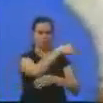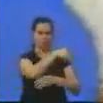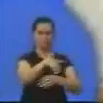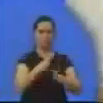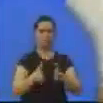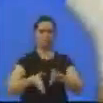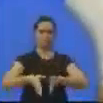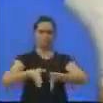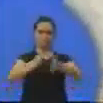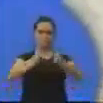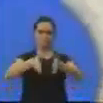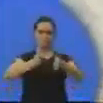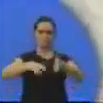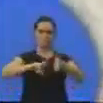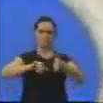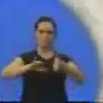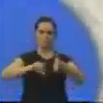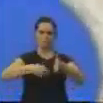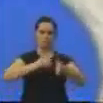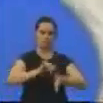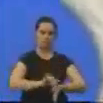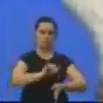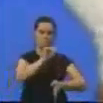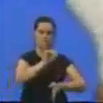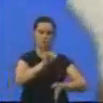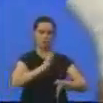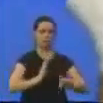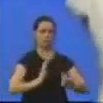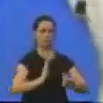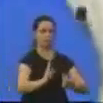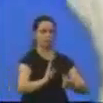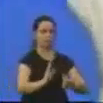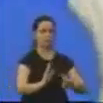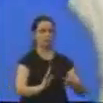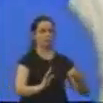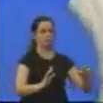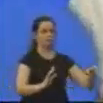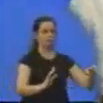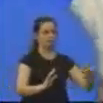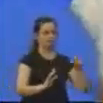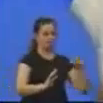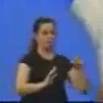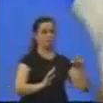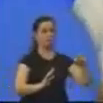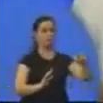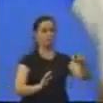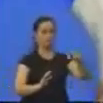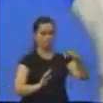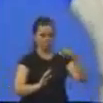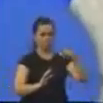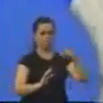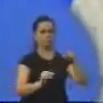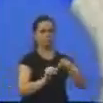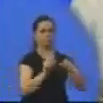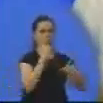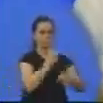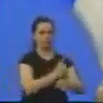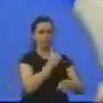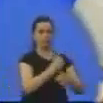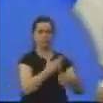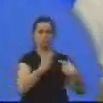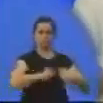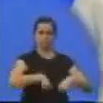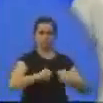Aí o que vai acontecer? Y é o lado todo. Mas como eu quero deixar um portão de 4, foi isso que nós falamos, eu quero deixar um espaço lá de